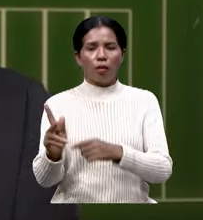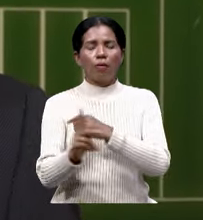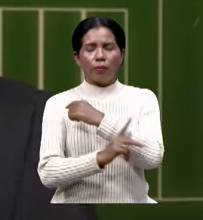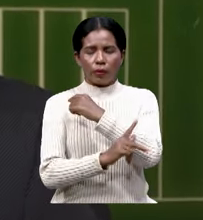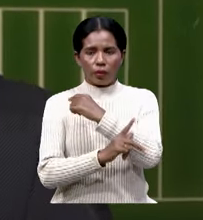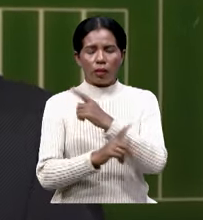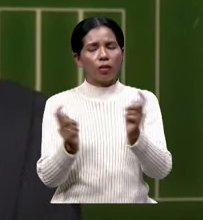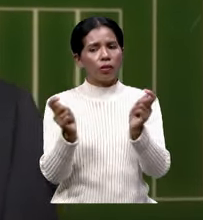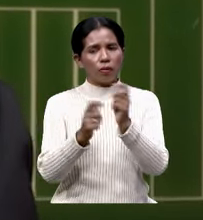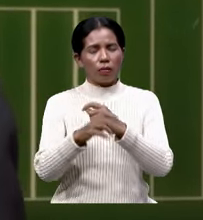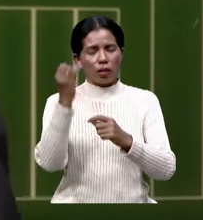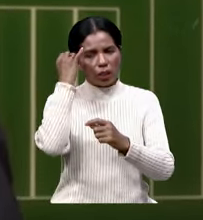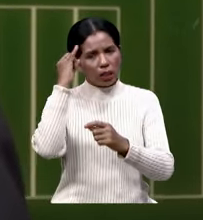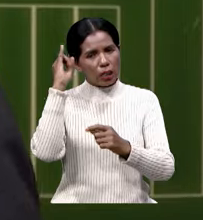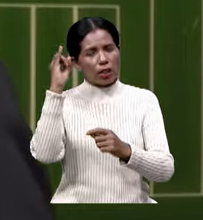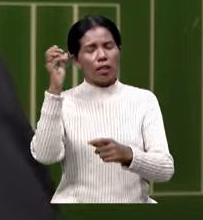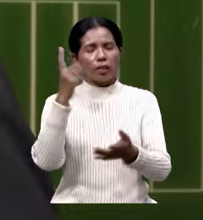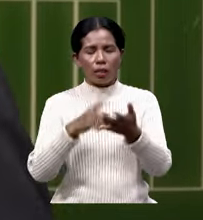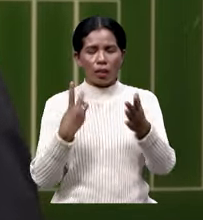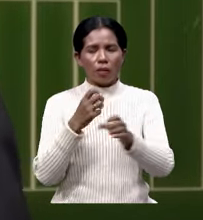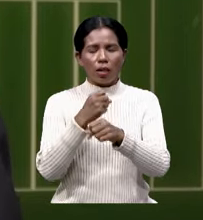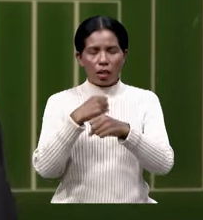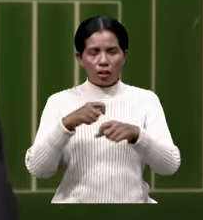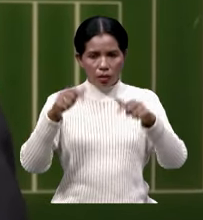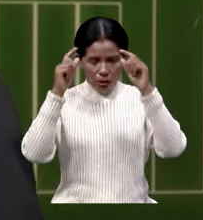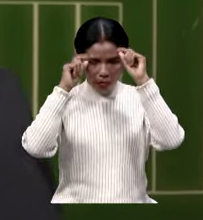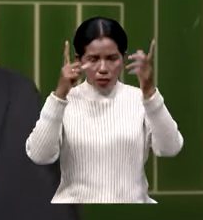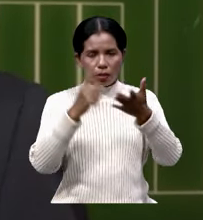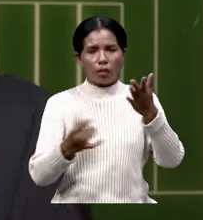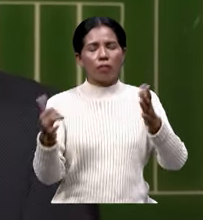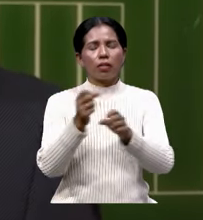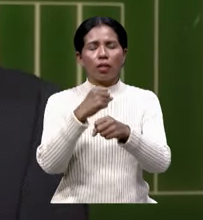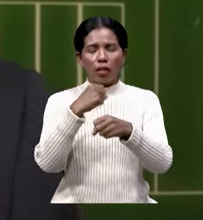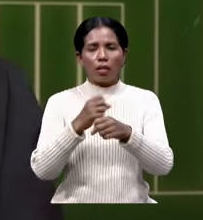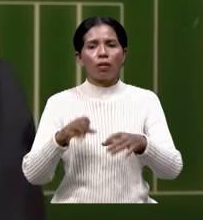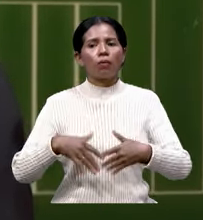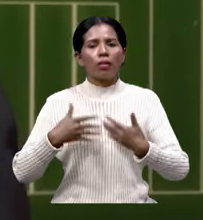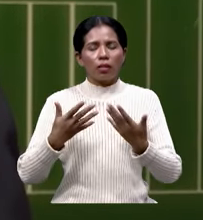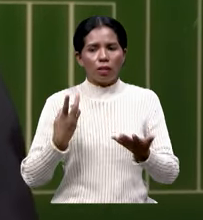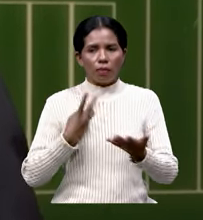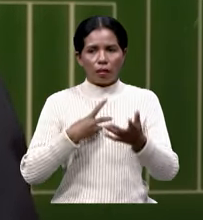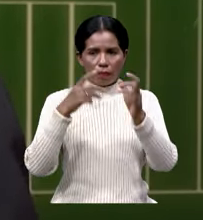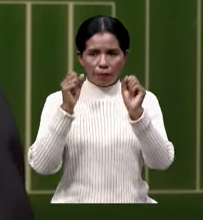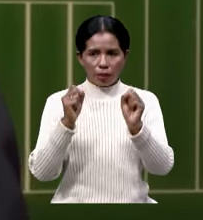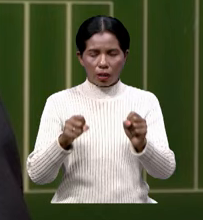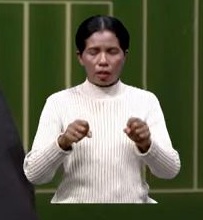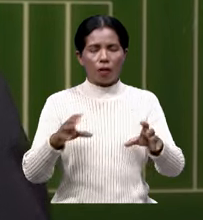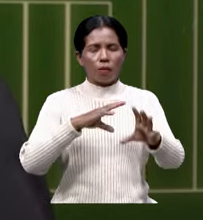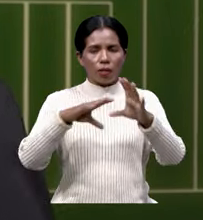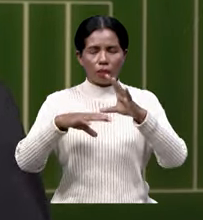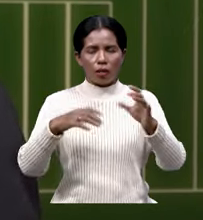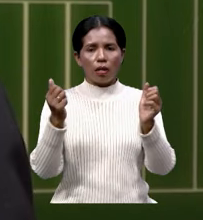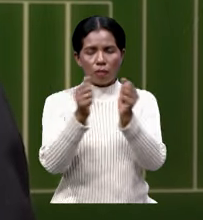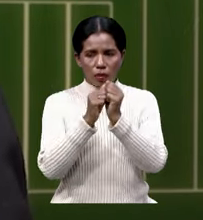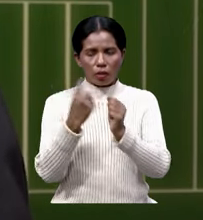e troca ideias, sair a mim, de Timor, sair a mim, que seria a Rai, e o Insan, bele, comunica a Malu